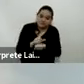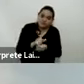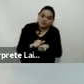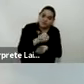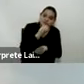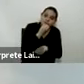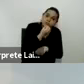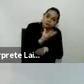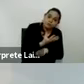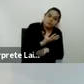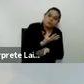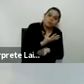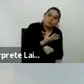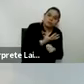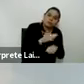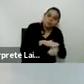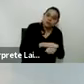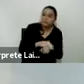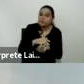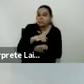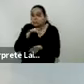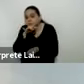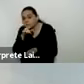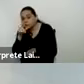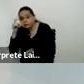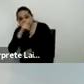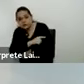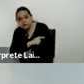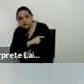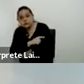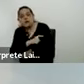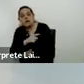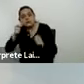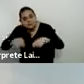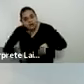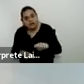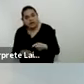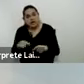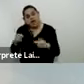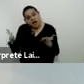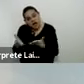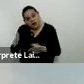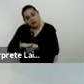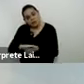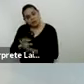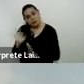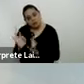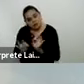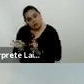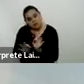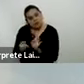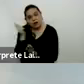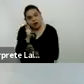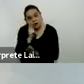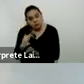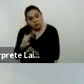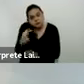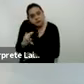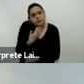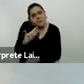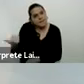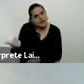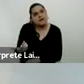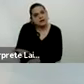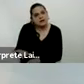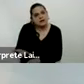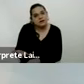nos maus momentos. E nesse momento é o momento de se organizar, se planejar para que o futuro seja melhor do que esse